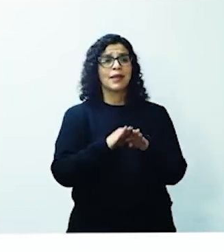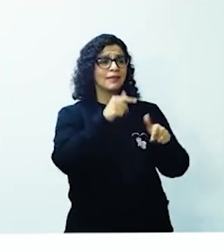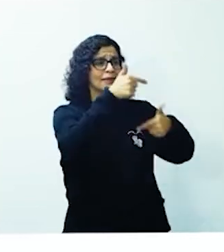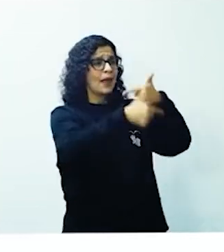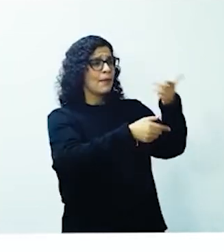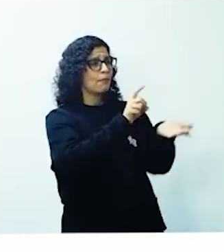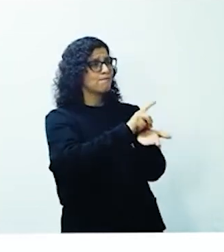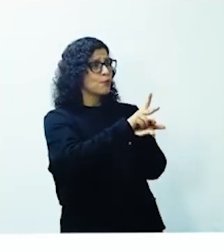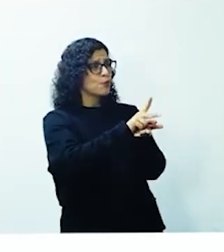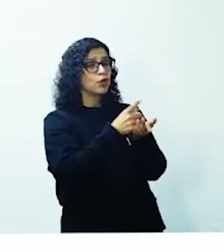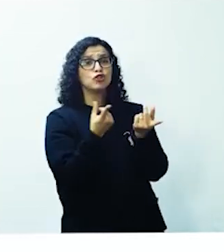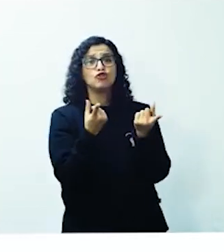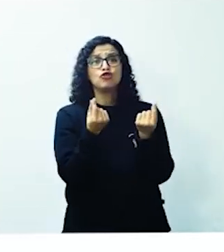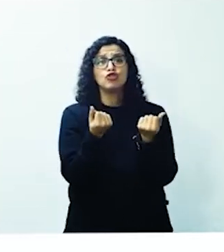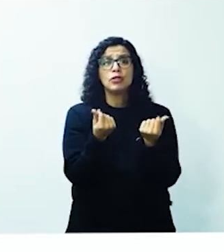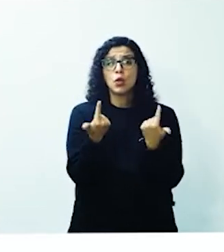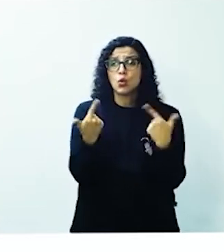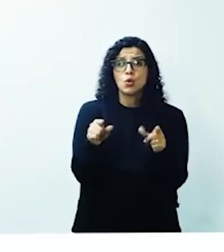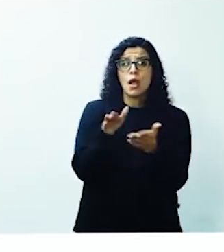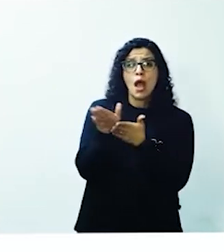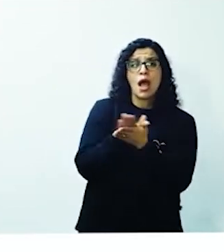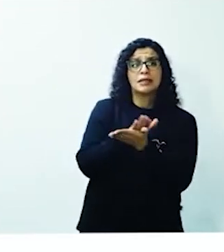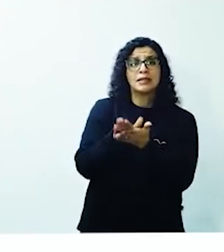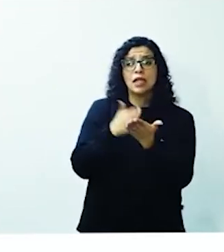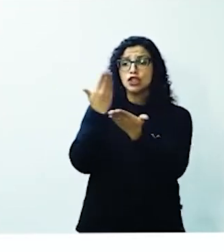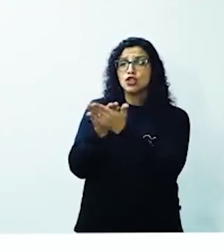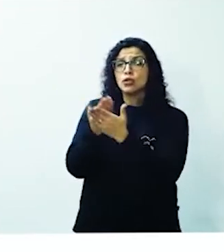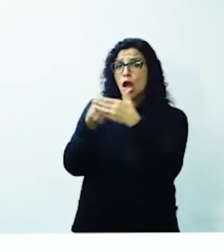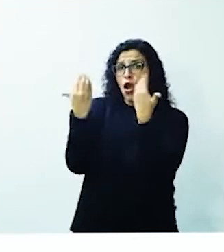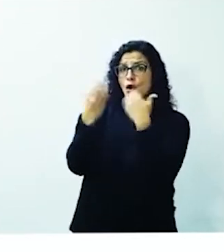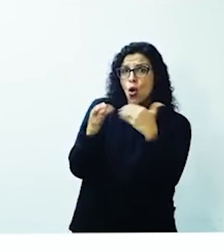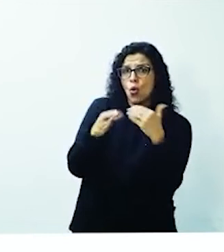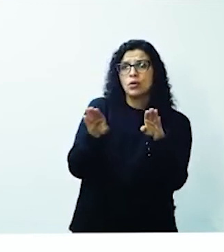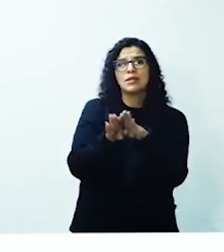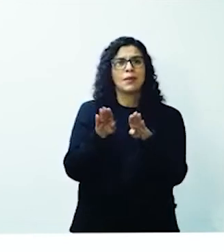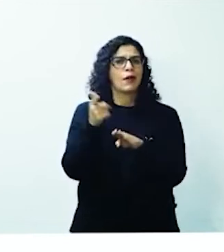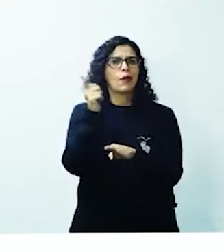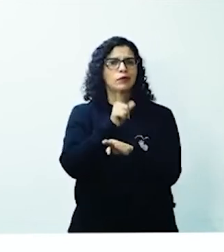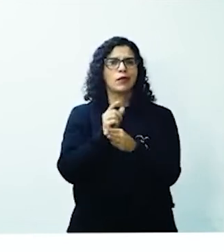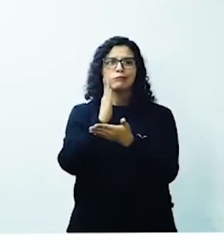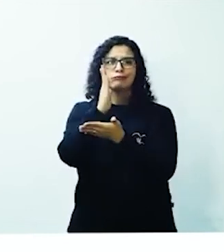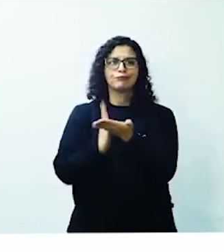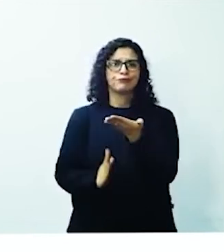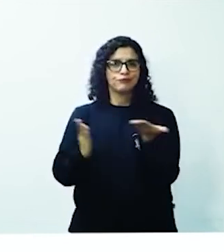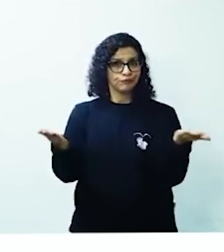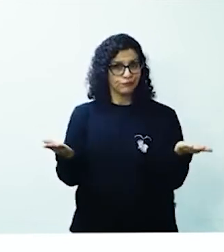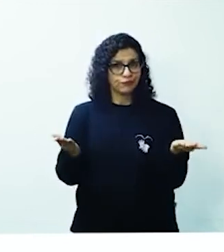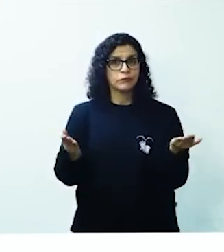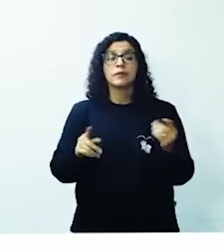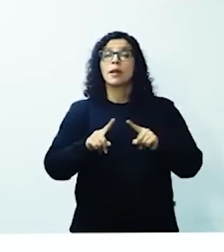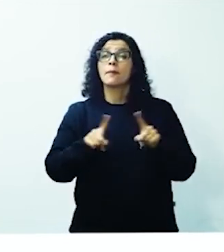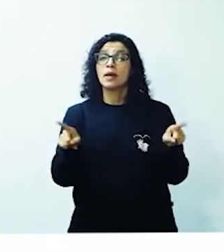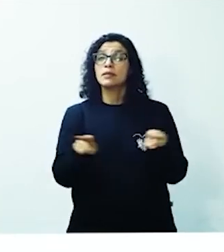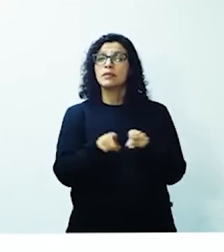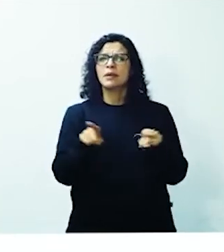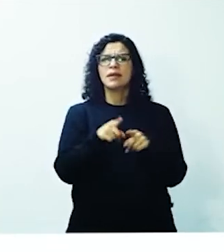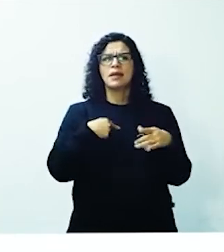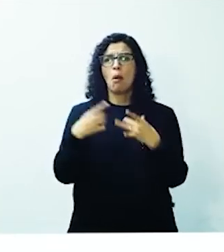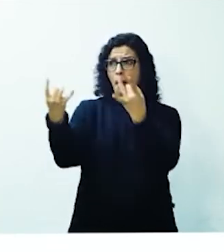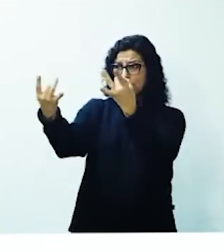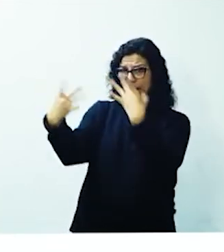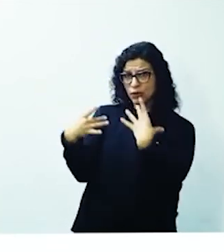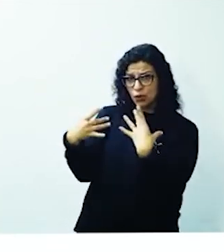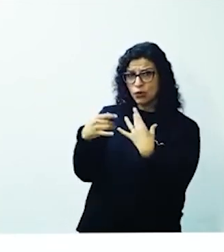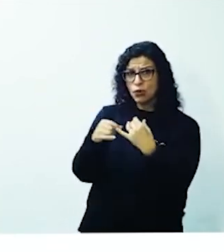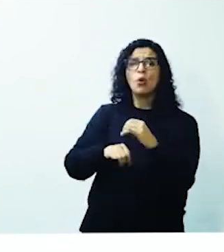emprego, não ter grana para gastar, estudar para um concurso e mesmo assim não passar. Ser largado,